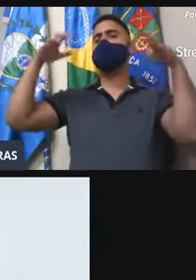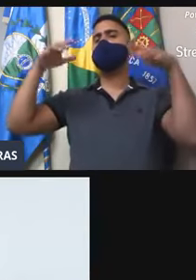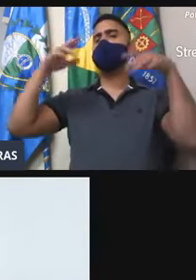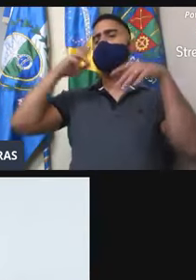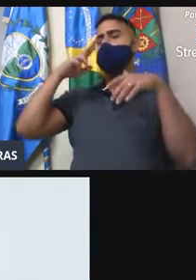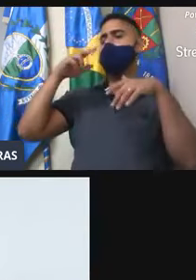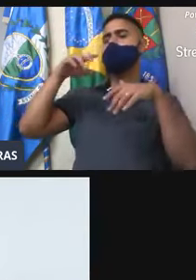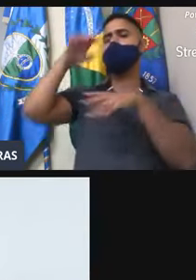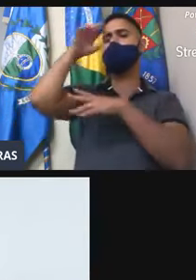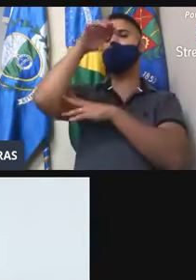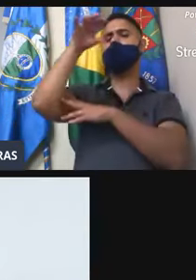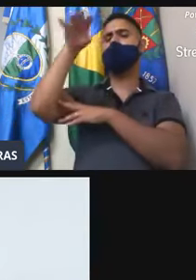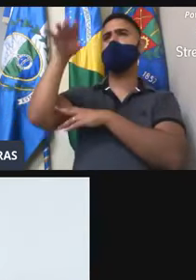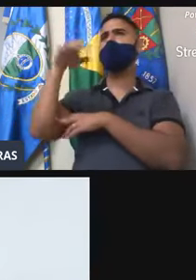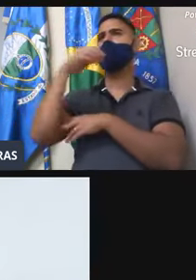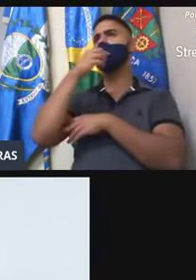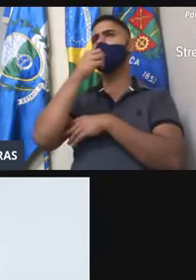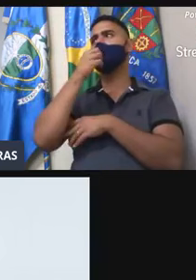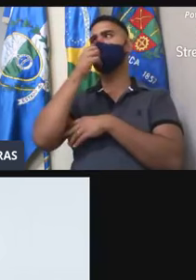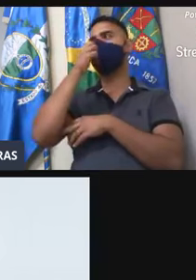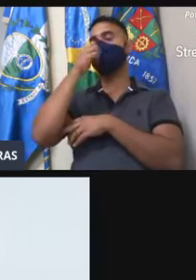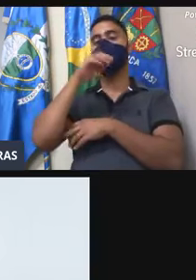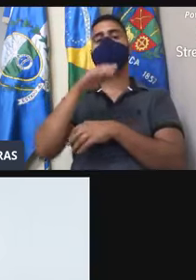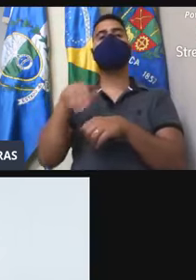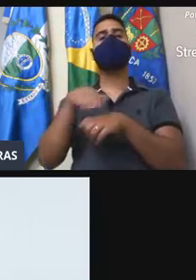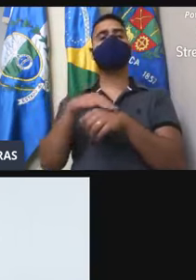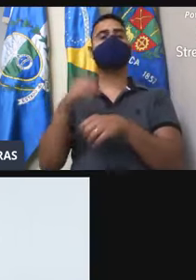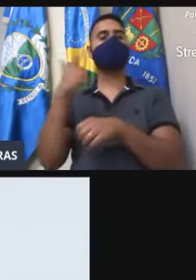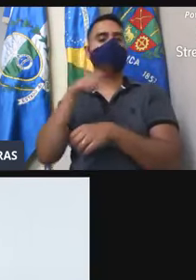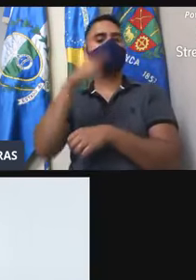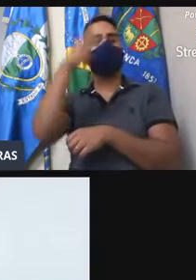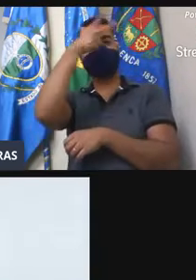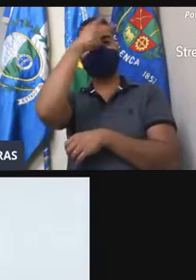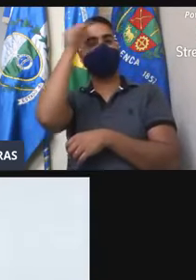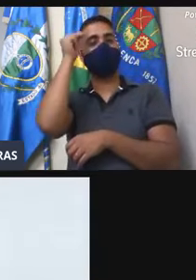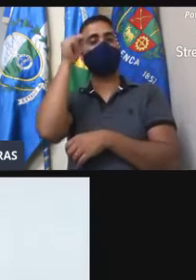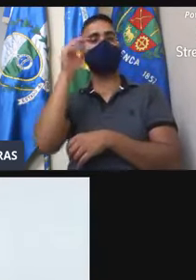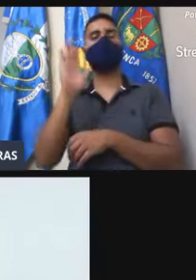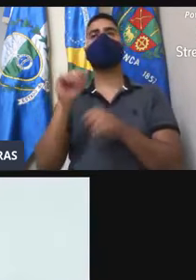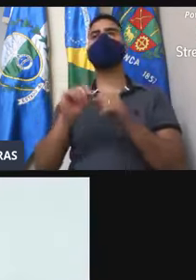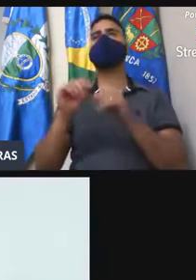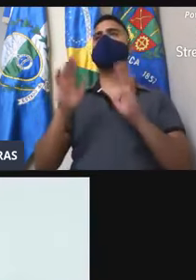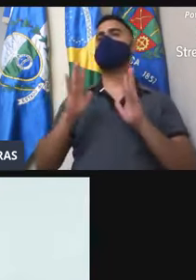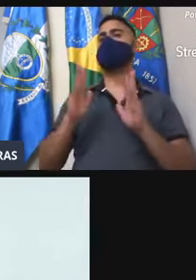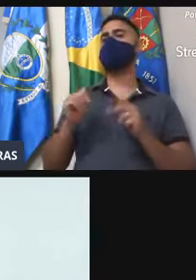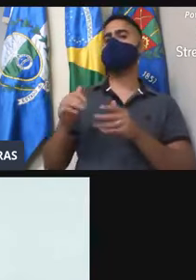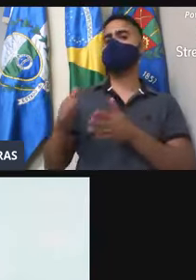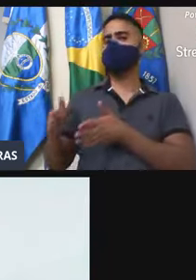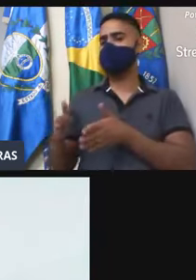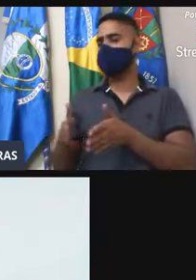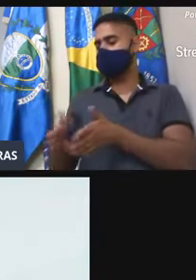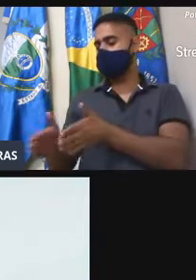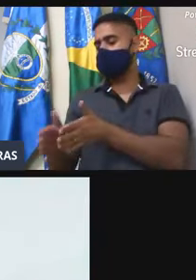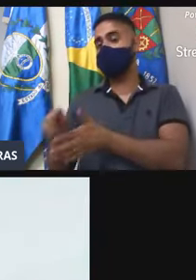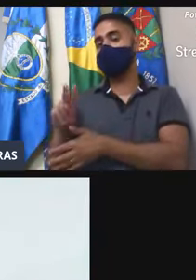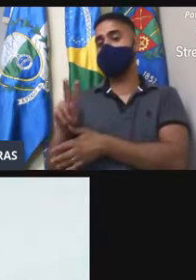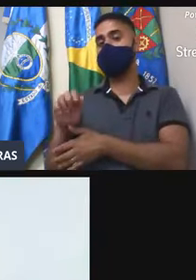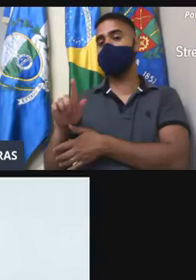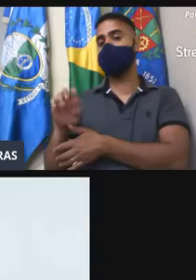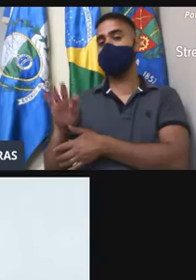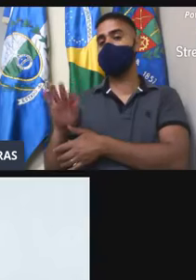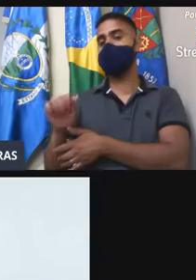os bairros estão bem limpos, mas não se fala para a prefeitura, mais uma vez, eu já falei aqui, já estão limpando, limpar as valetas, começar a limpar as valetas, entendeu?